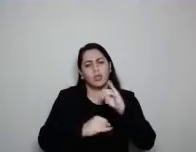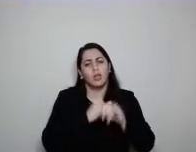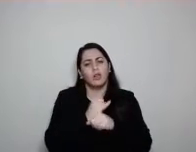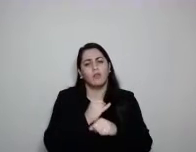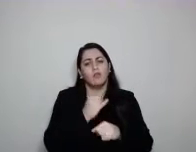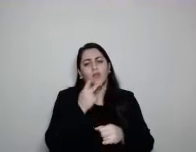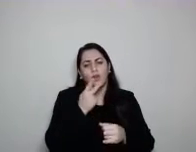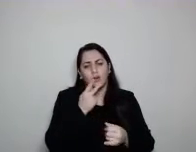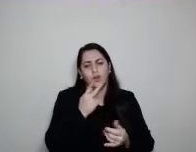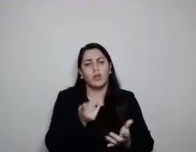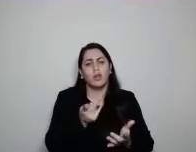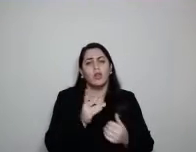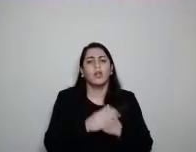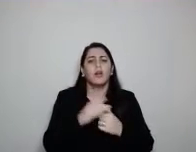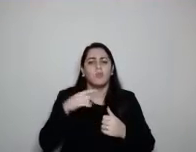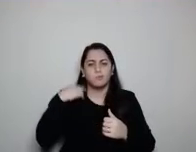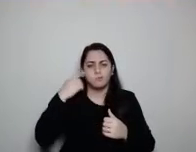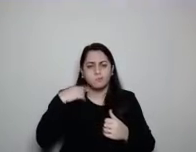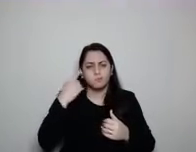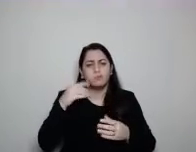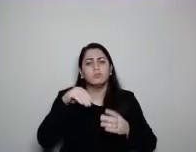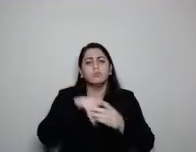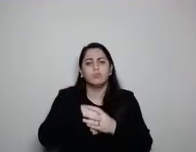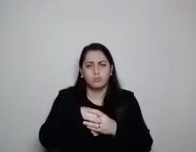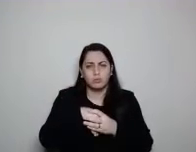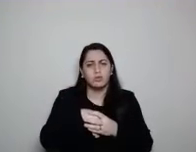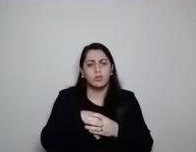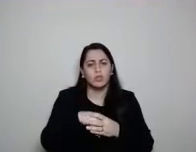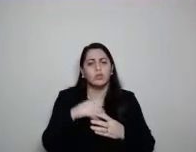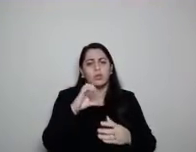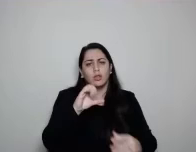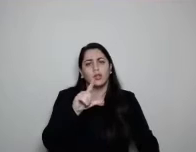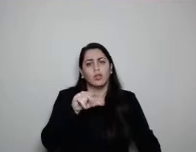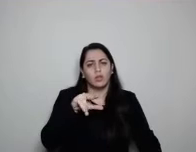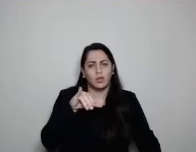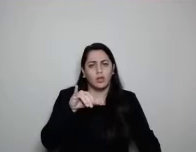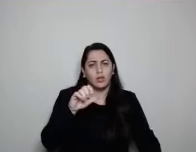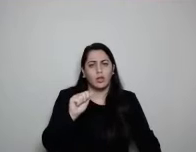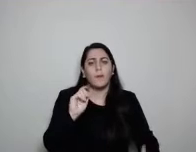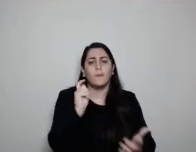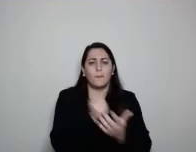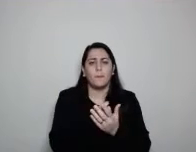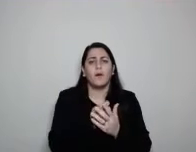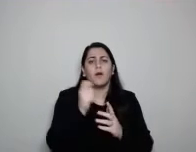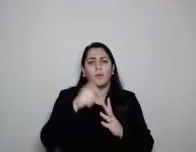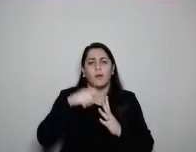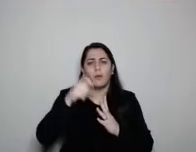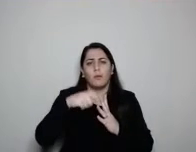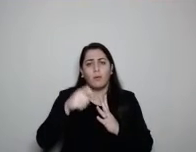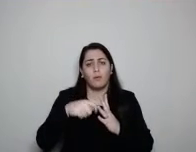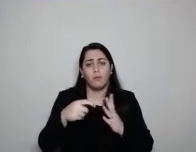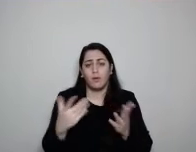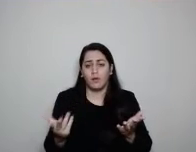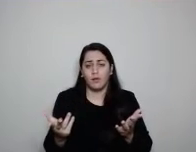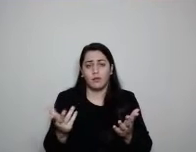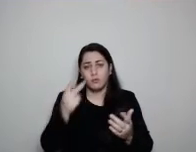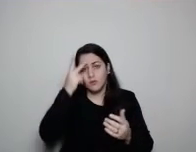escritórios de advocacia dentro das clínicas, pagando até a mensalidade do usuário.